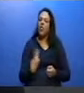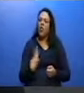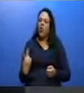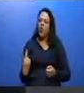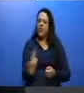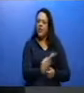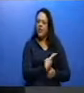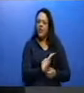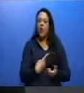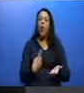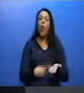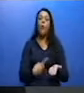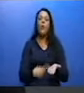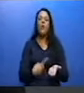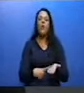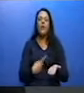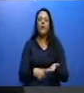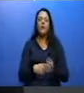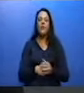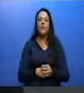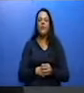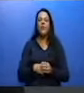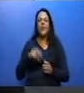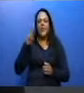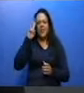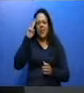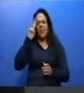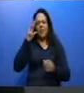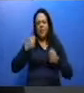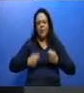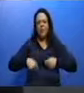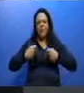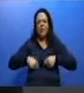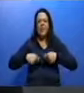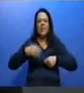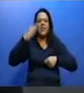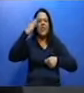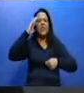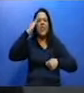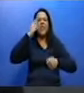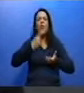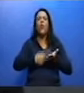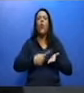a professora falou, vocês vão entender um combinado?